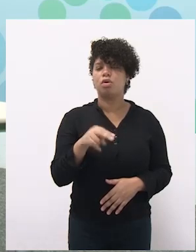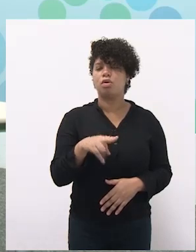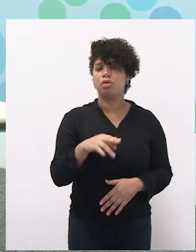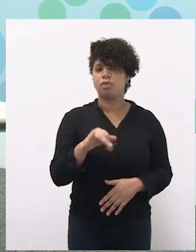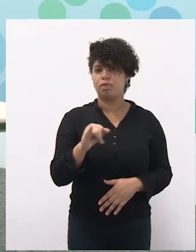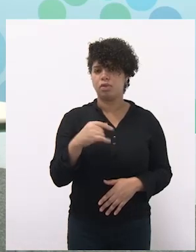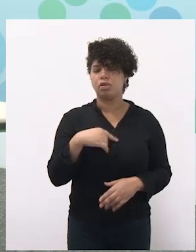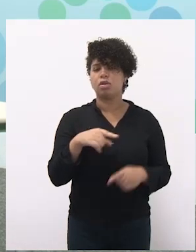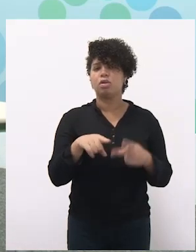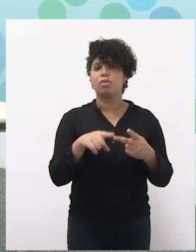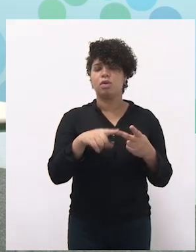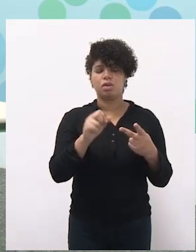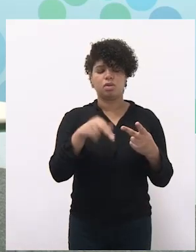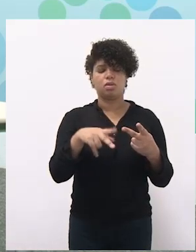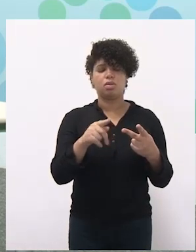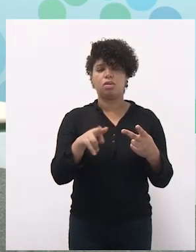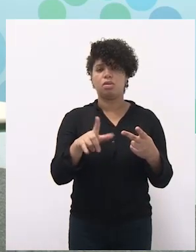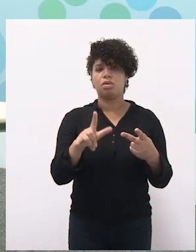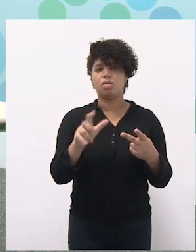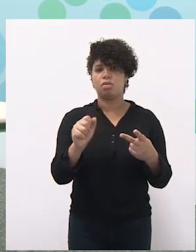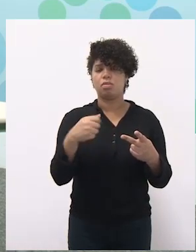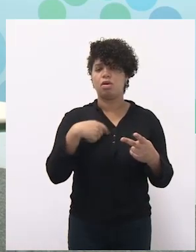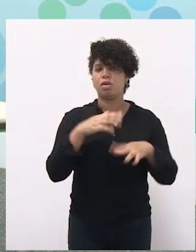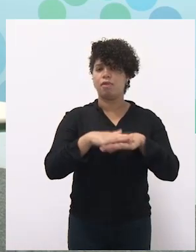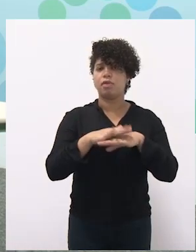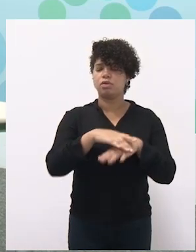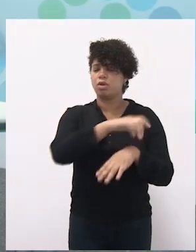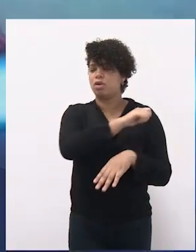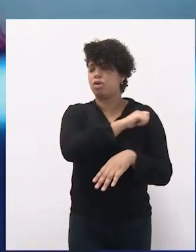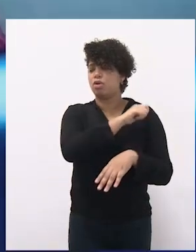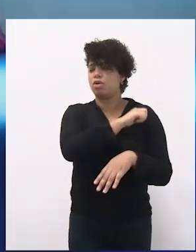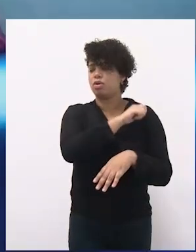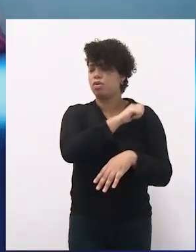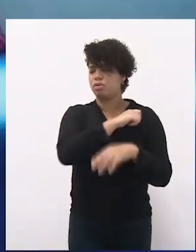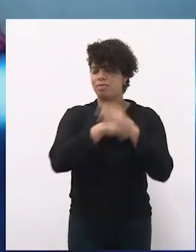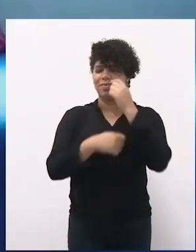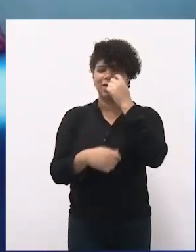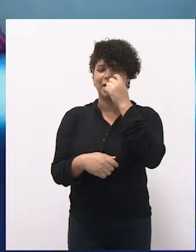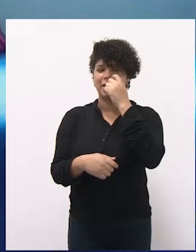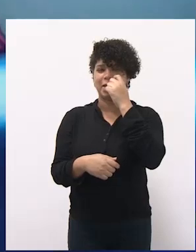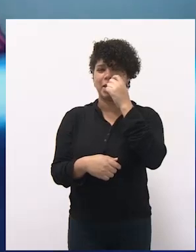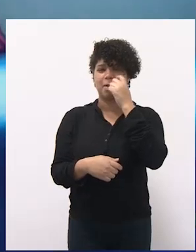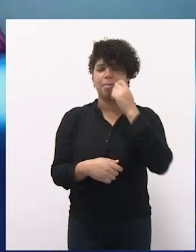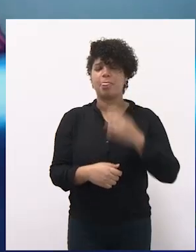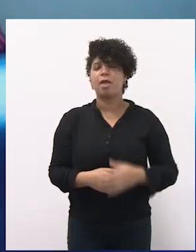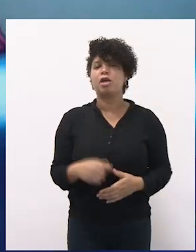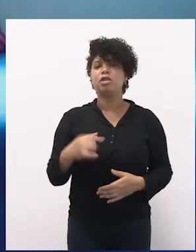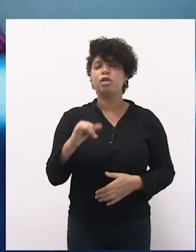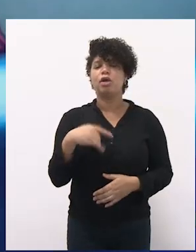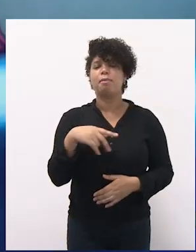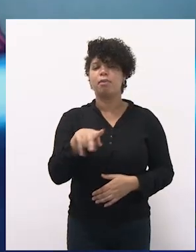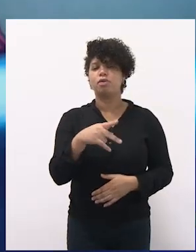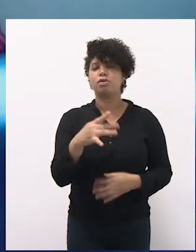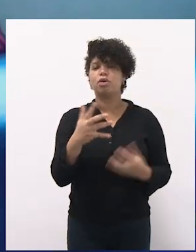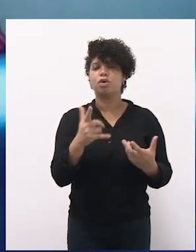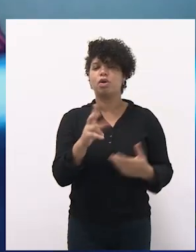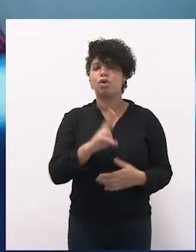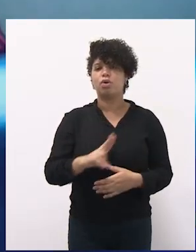gente fazer com os alunos aí é uma preparação prévia, se o professor quiser usar essa